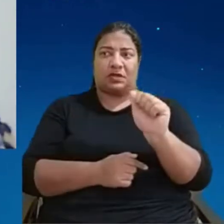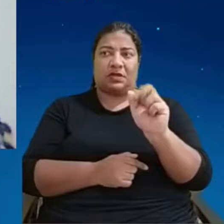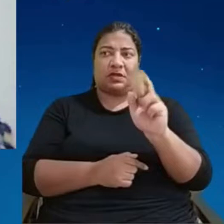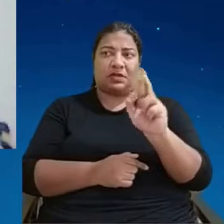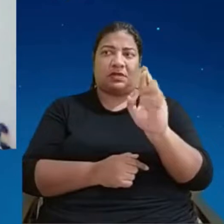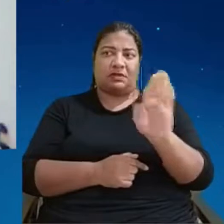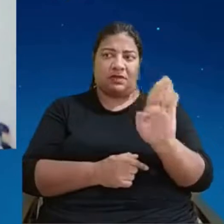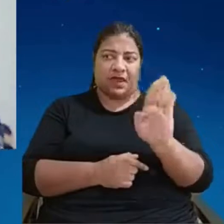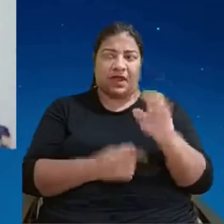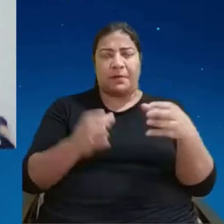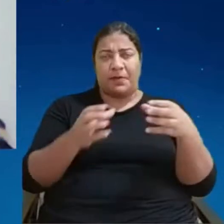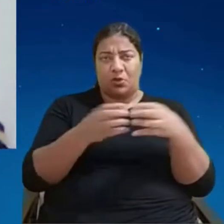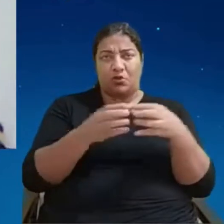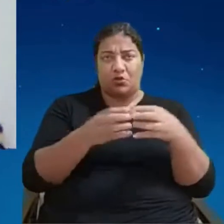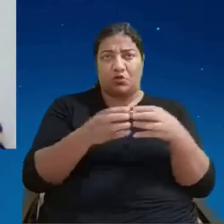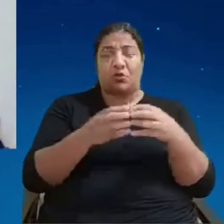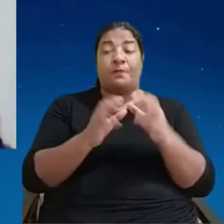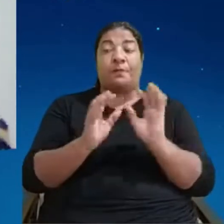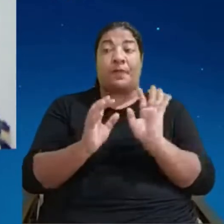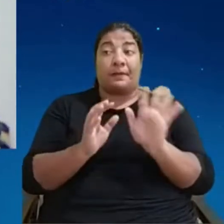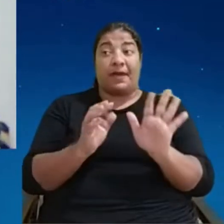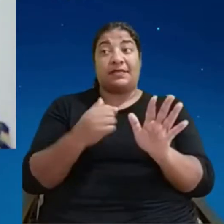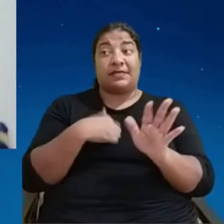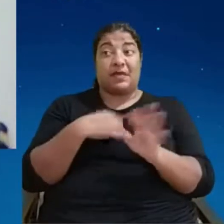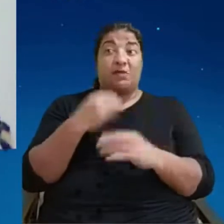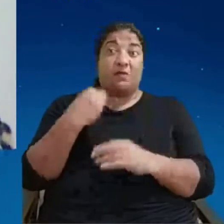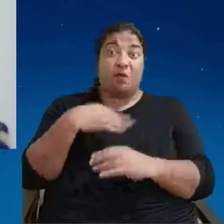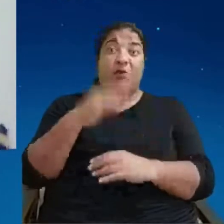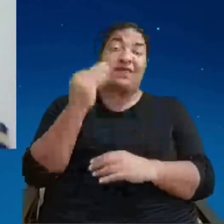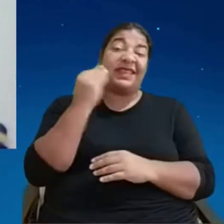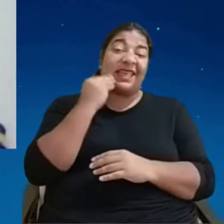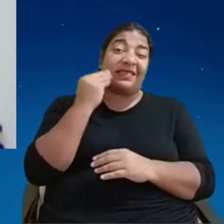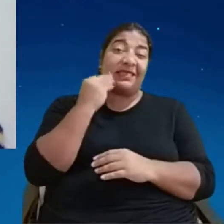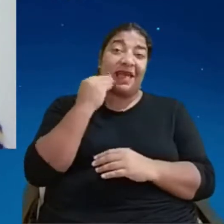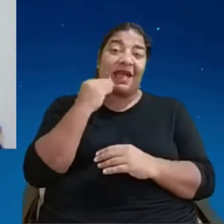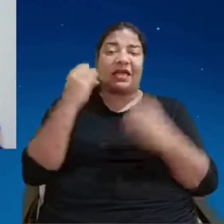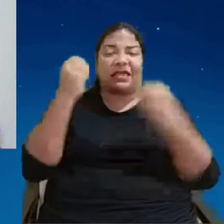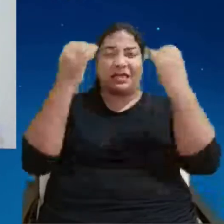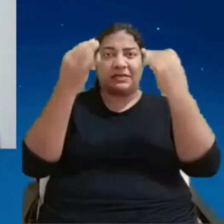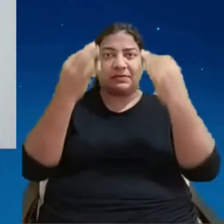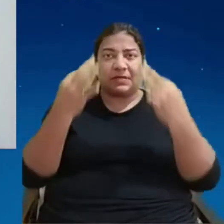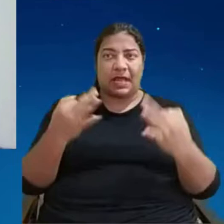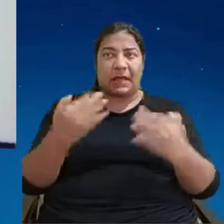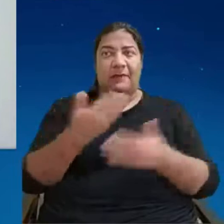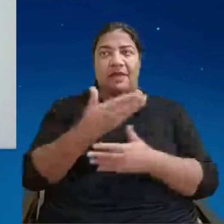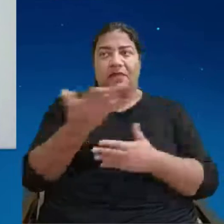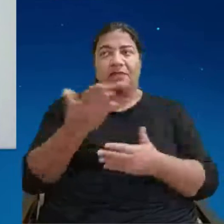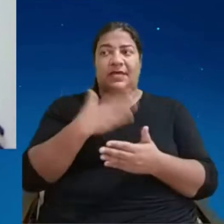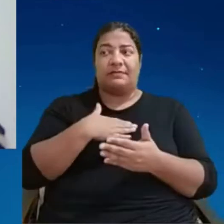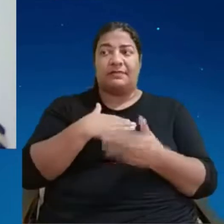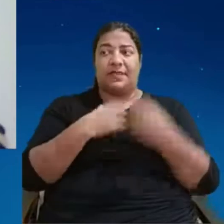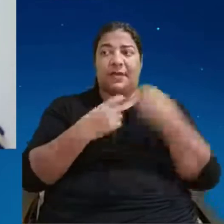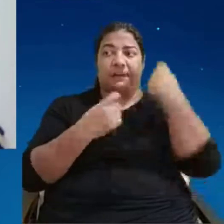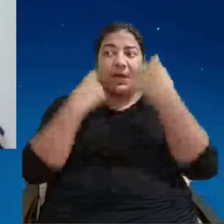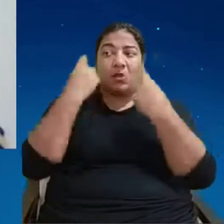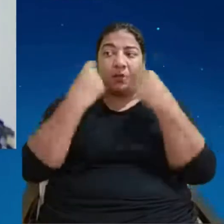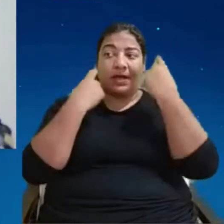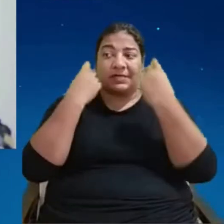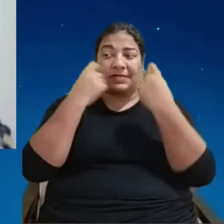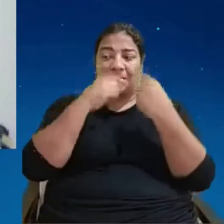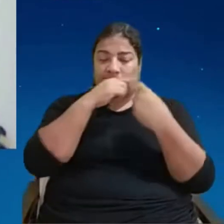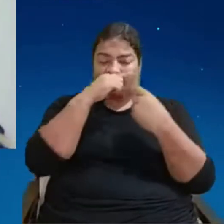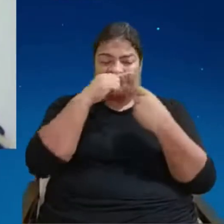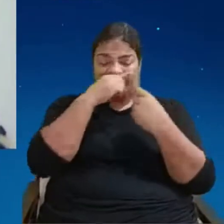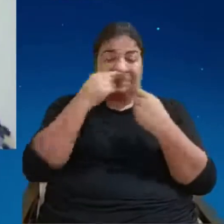grupo. Então, assim, eu vou tentar transmitir para vocês toda a minha preocupação ao longo desse período. Eu cheguei